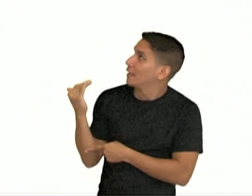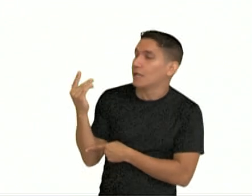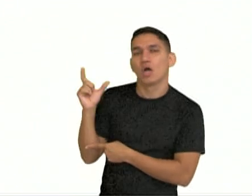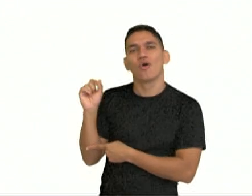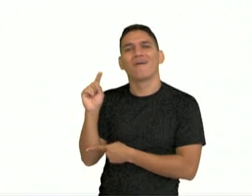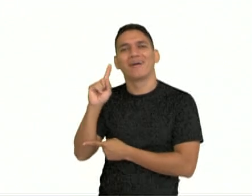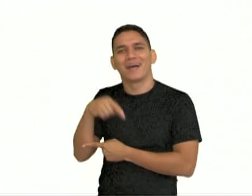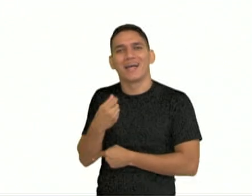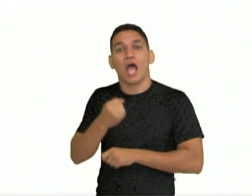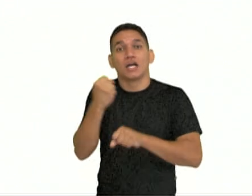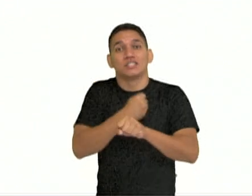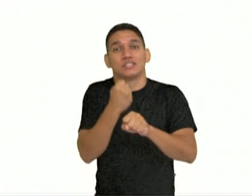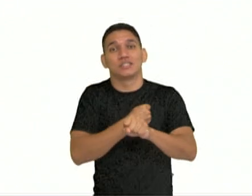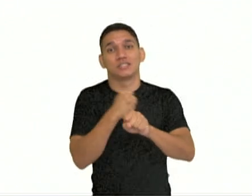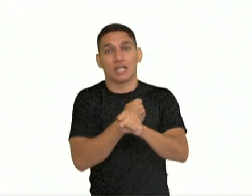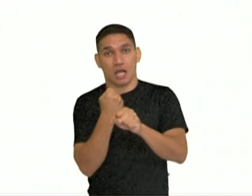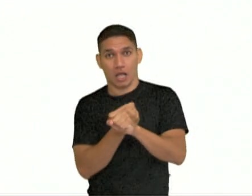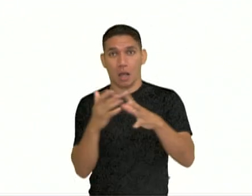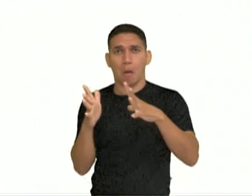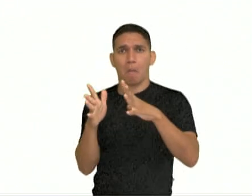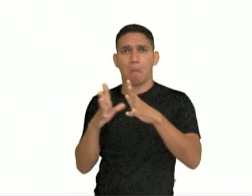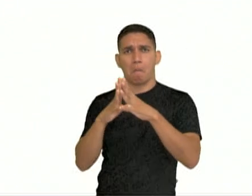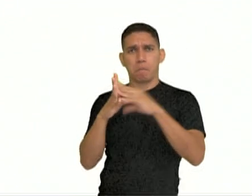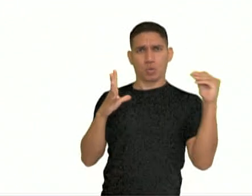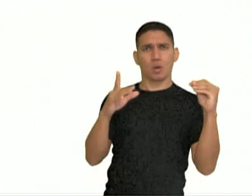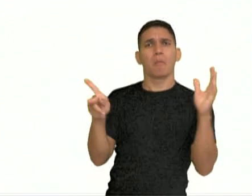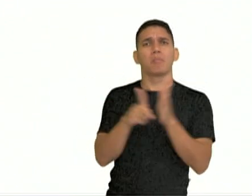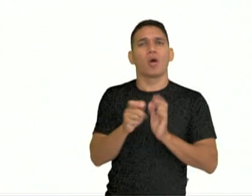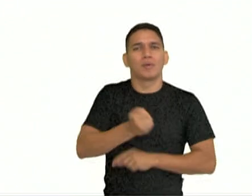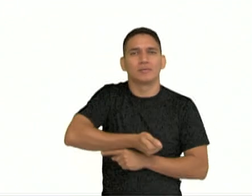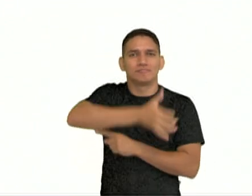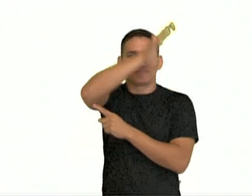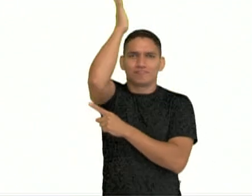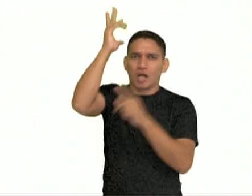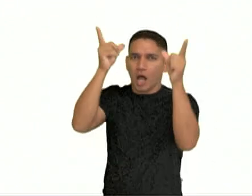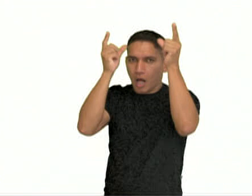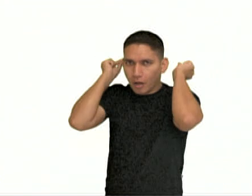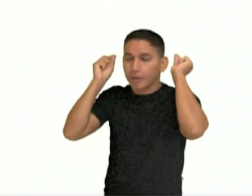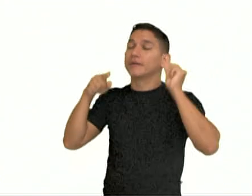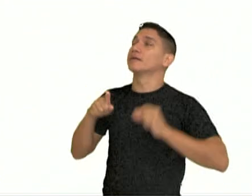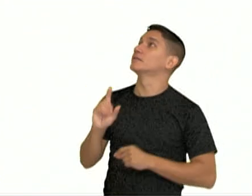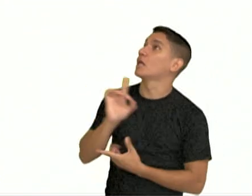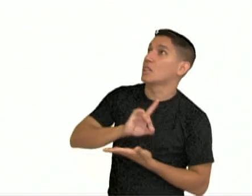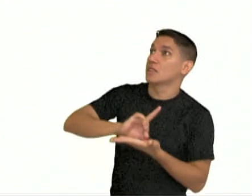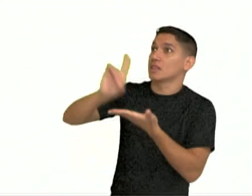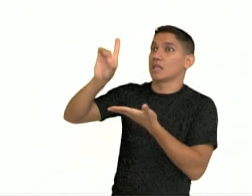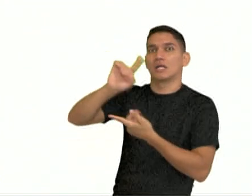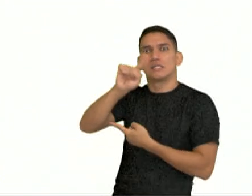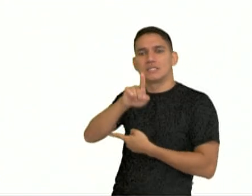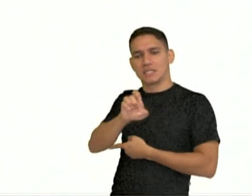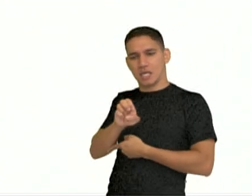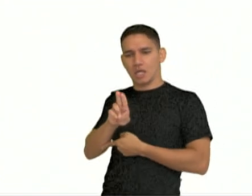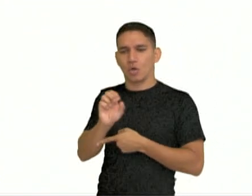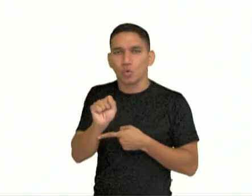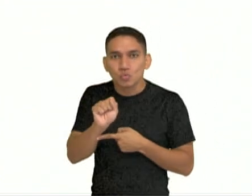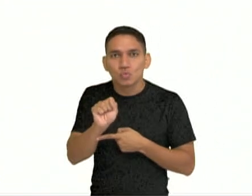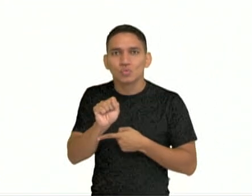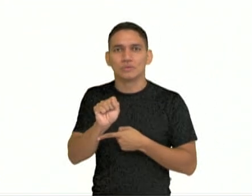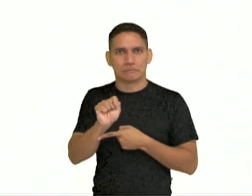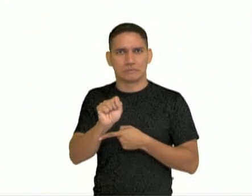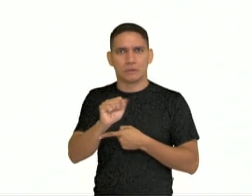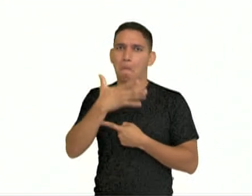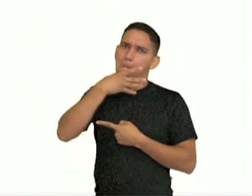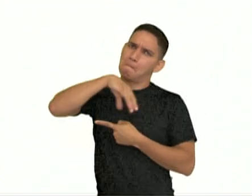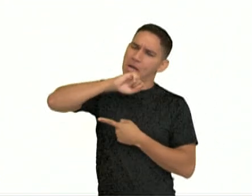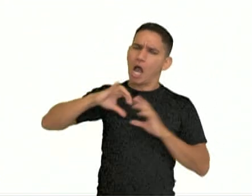é uma estátua, é uma réplica romana de uma estátua grega com o deus, o pai de todos os deuses, Zeus,